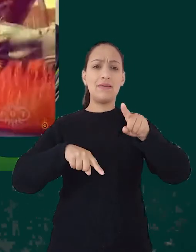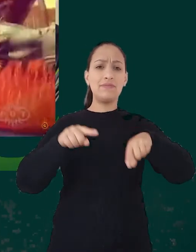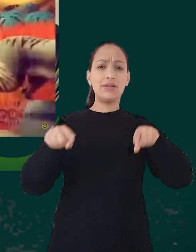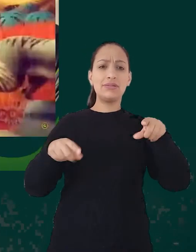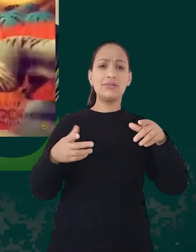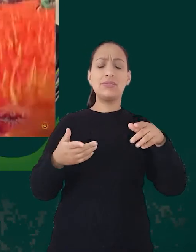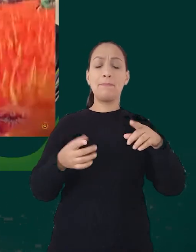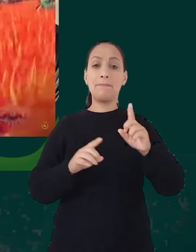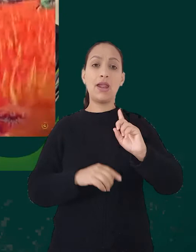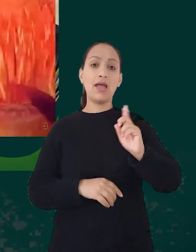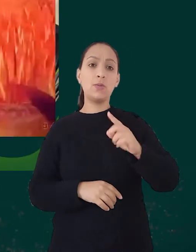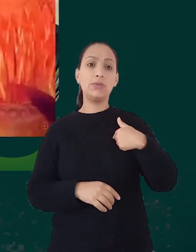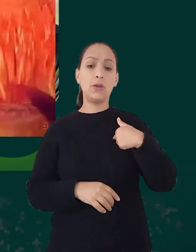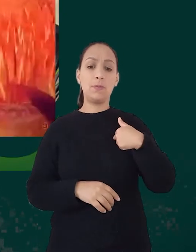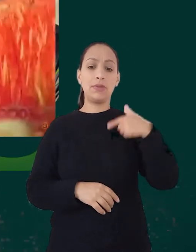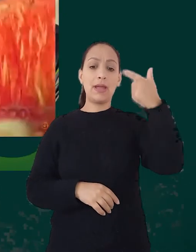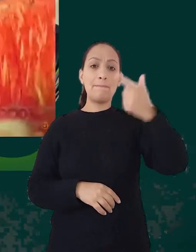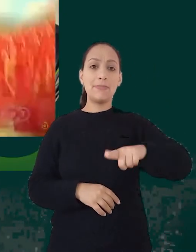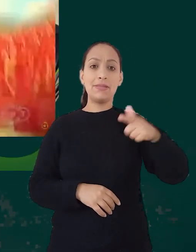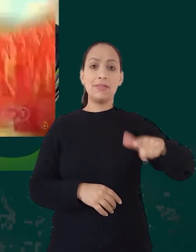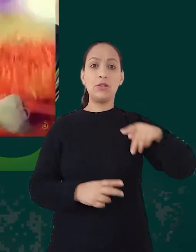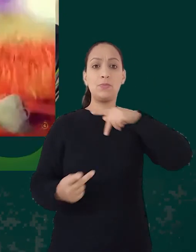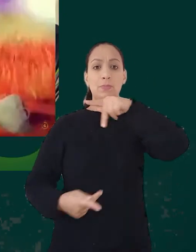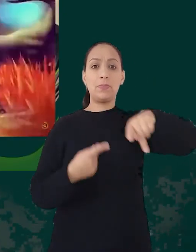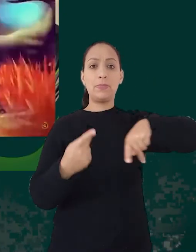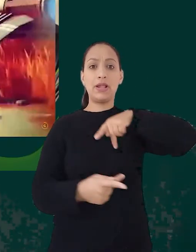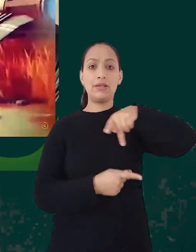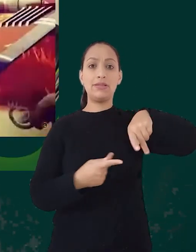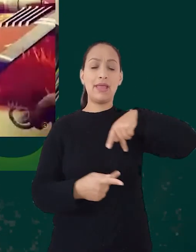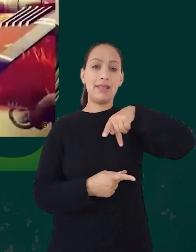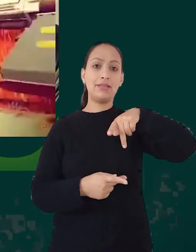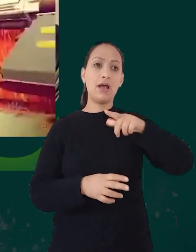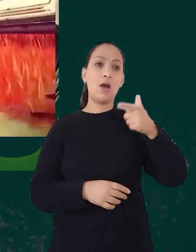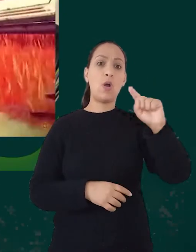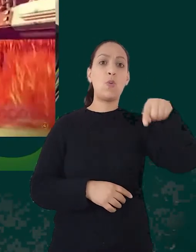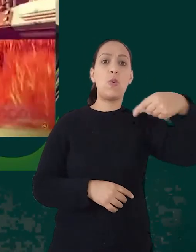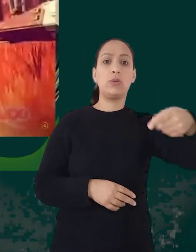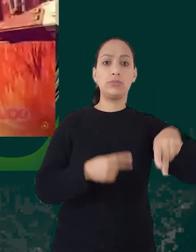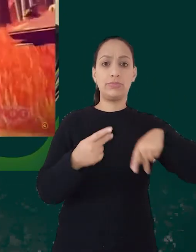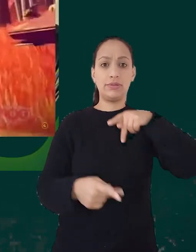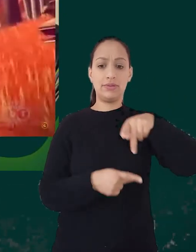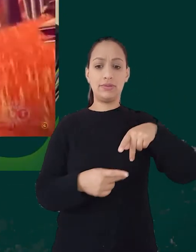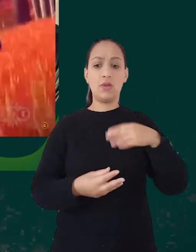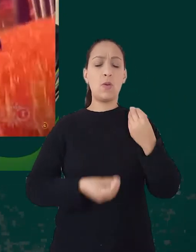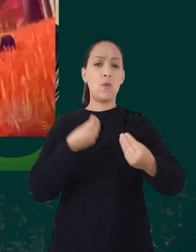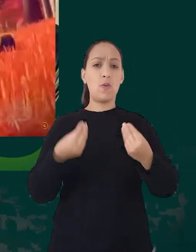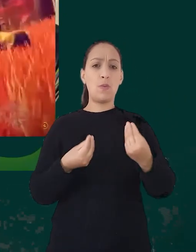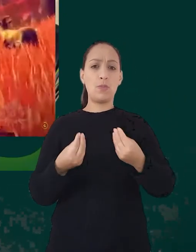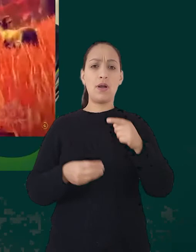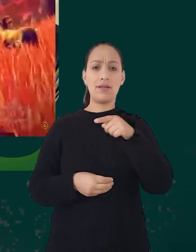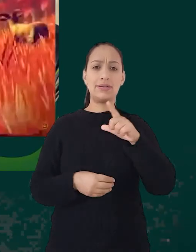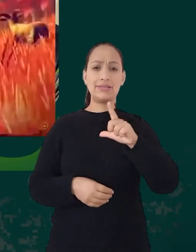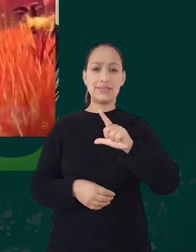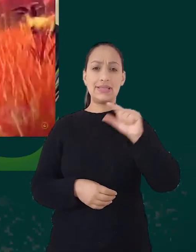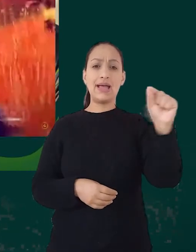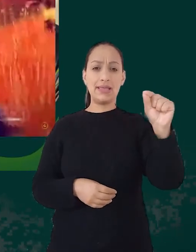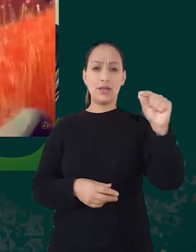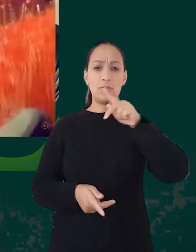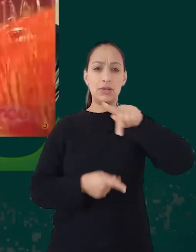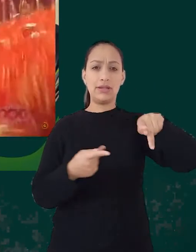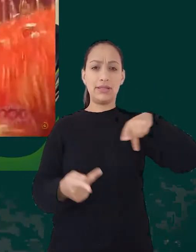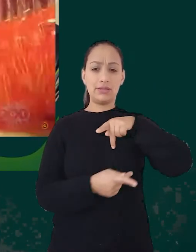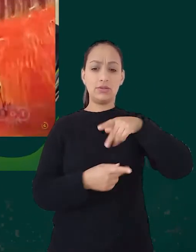repita de um planeta ao outro. E conforme ele vai sair do planeta, tu entende que o planeta